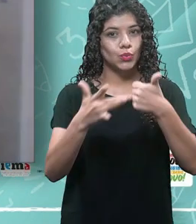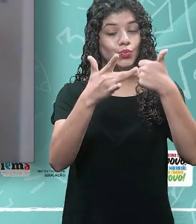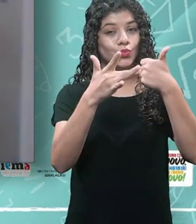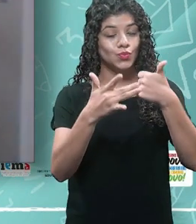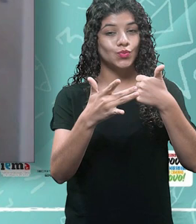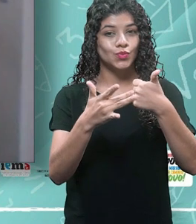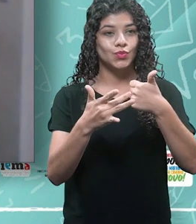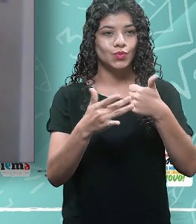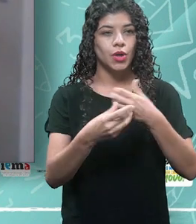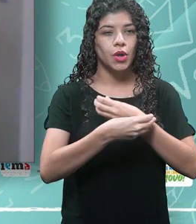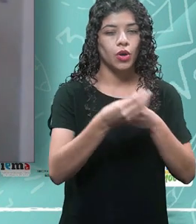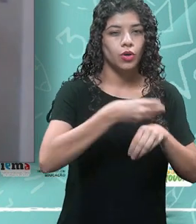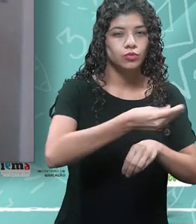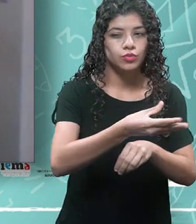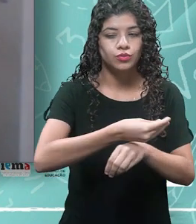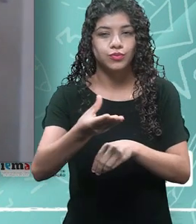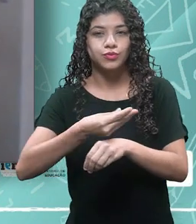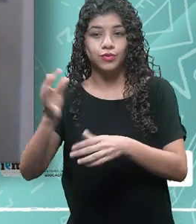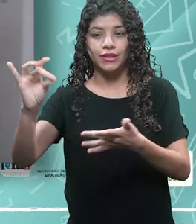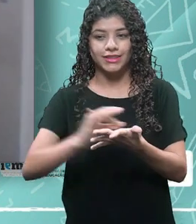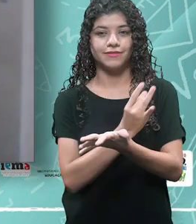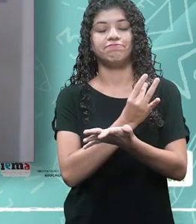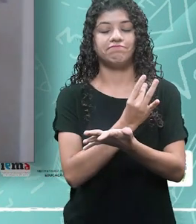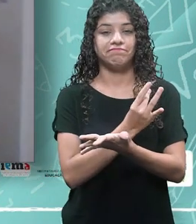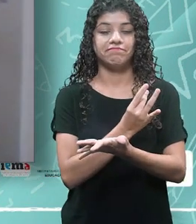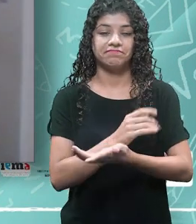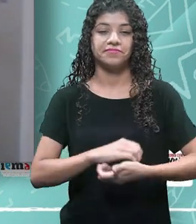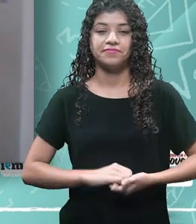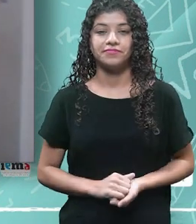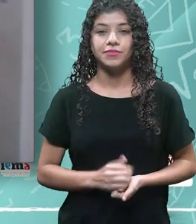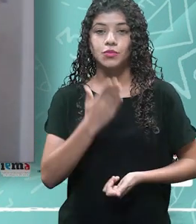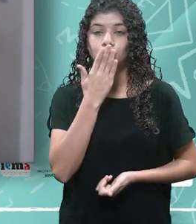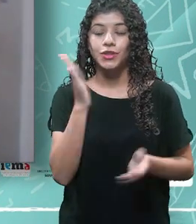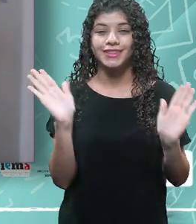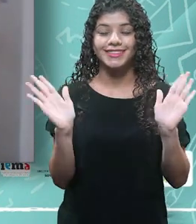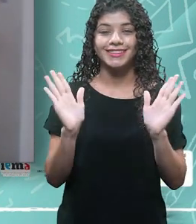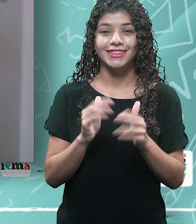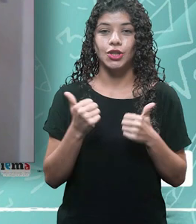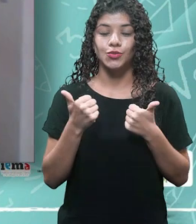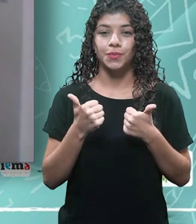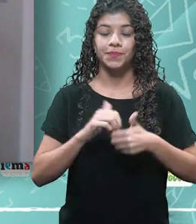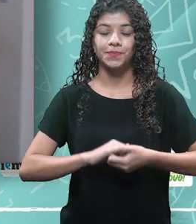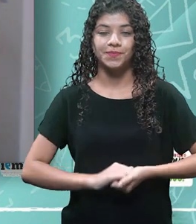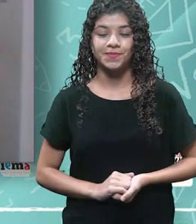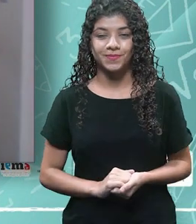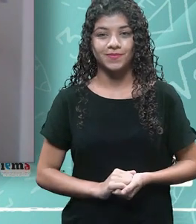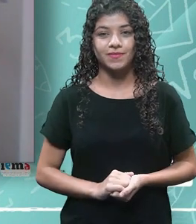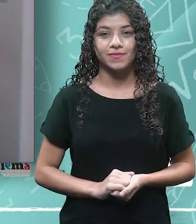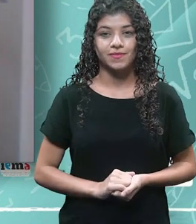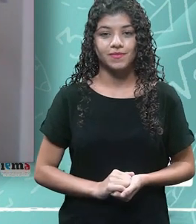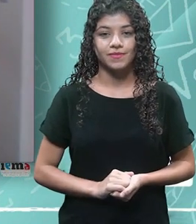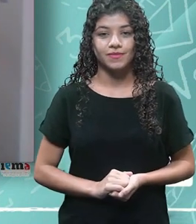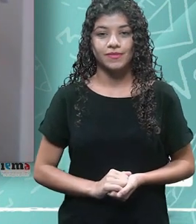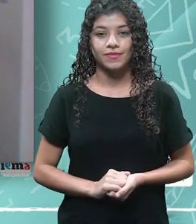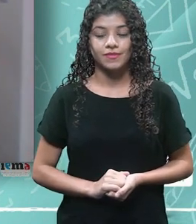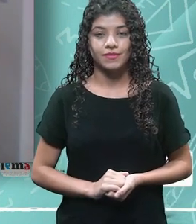esquece de curtir o vídeo se você gostou deix compartilhar nas suas redes sociais e se inscrever nesse canal se você não é inscrito beijo grande a gente